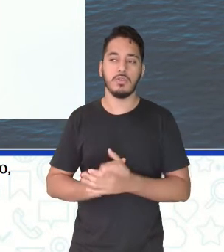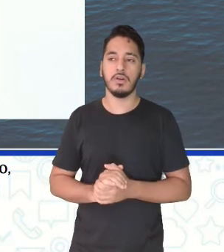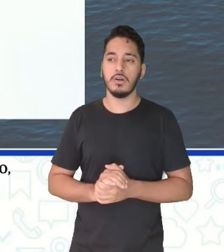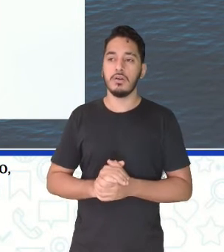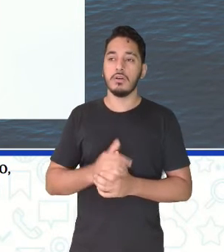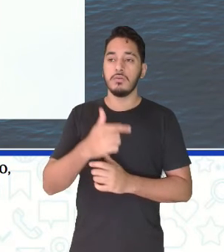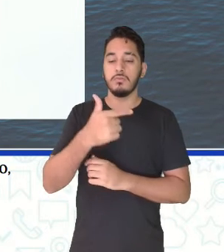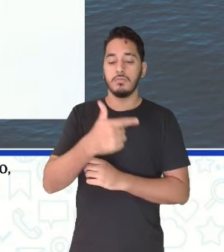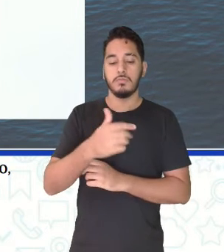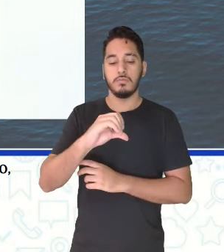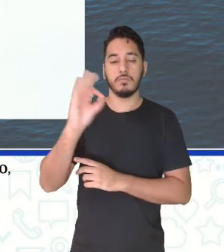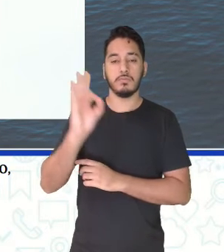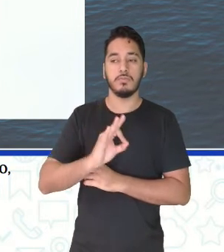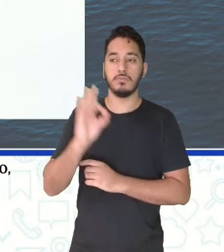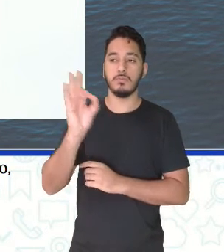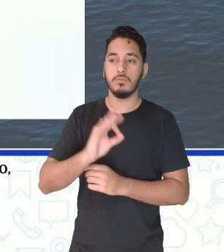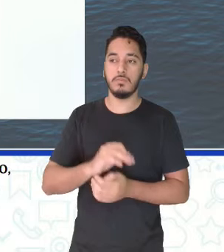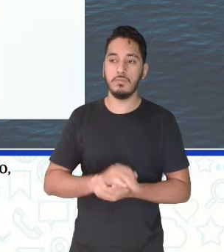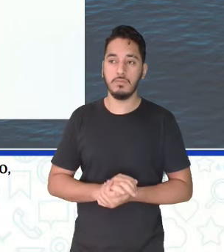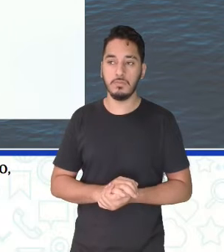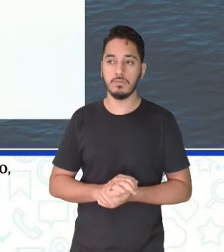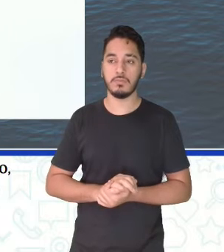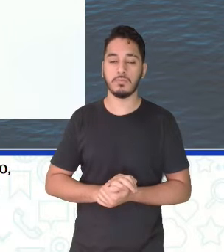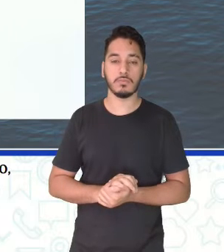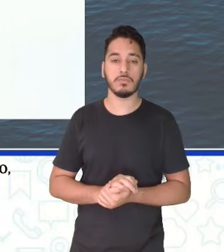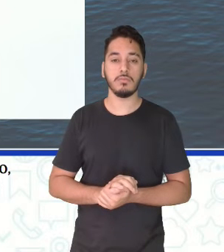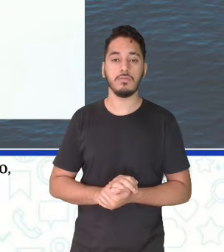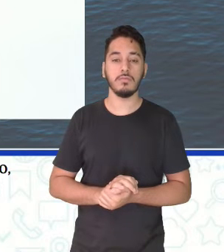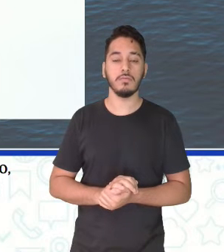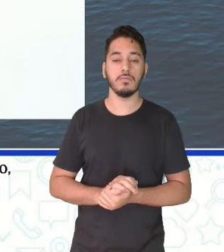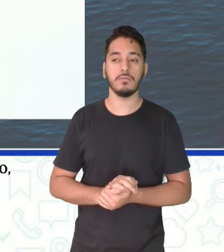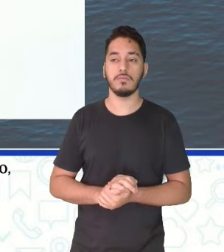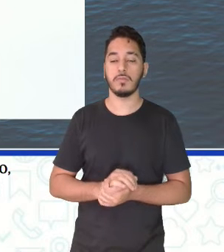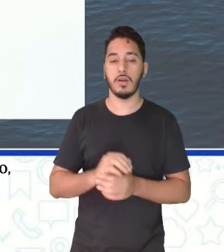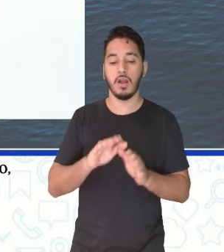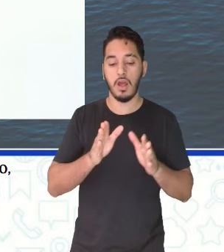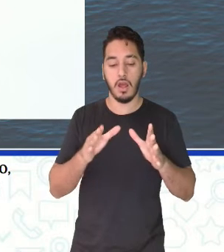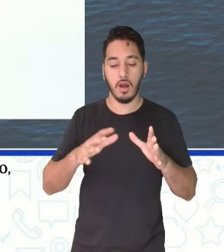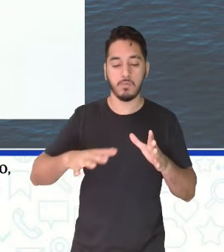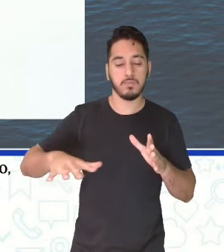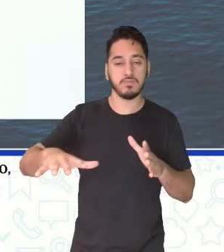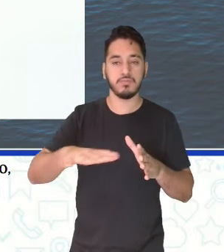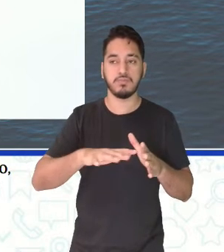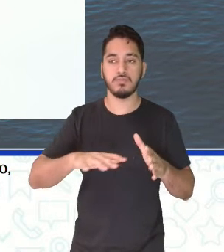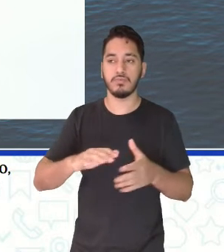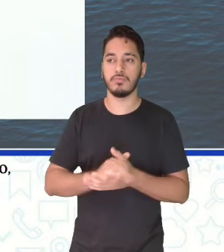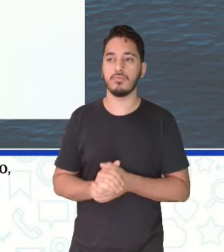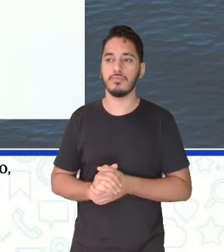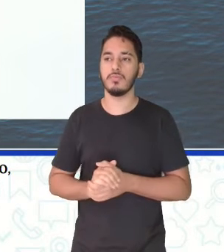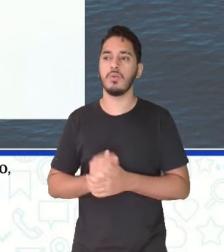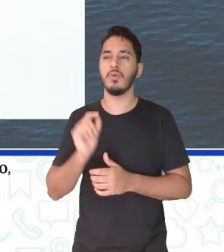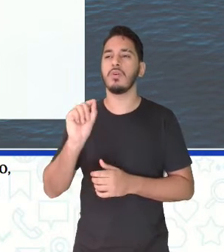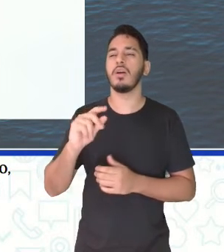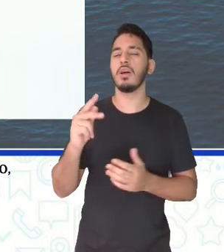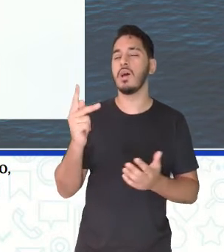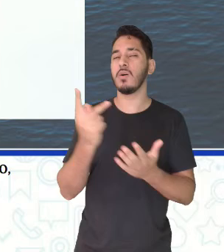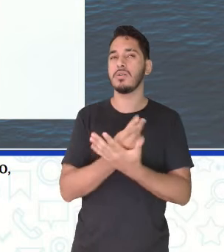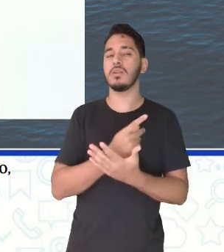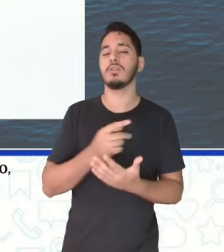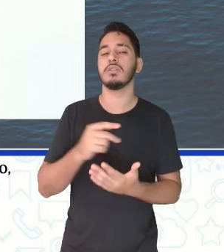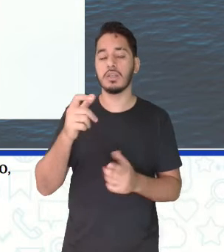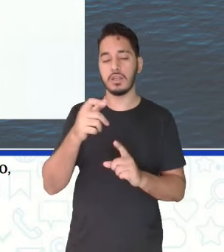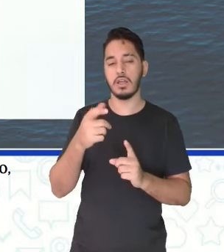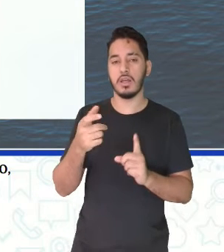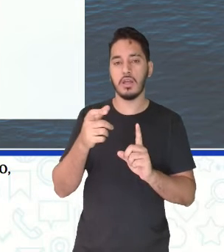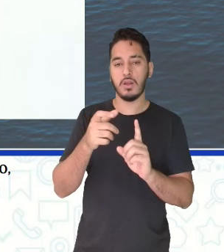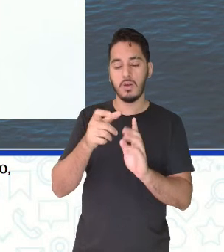E 29%, né, para barragens e açudes. E os agentes causadores. Isso aqui é que mostra o